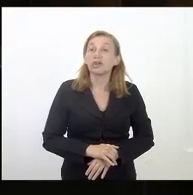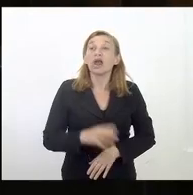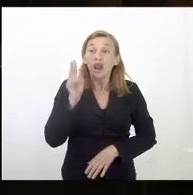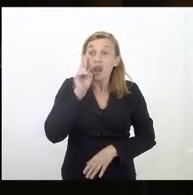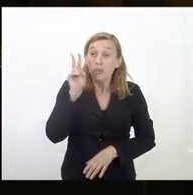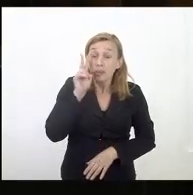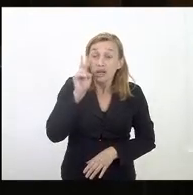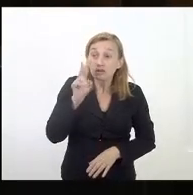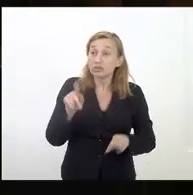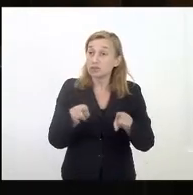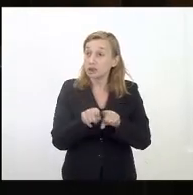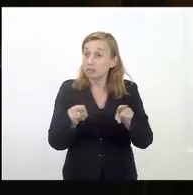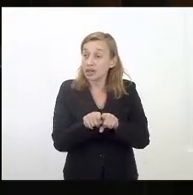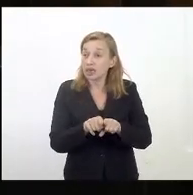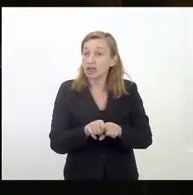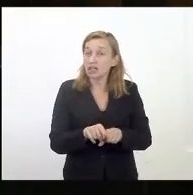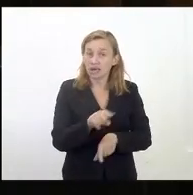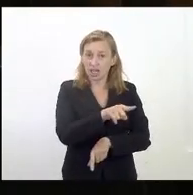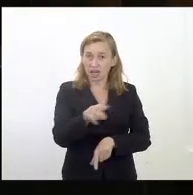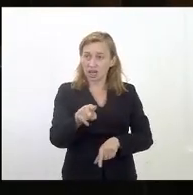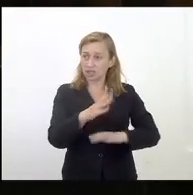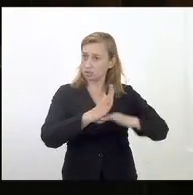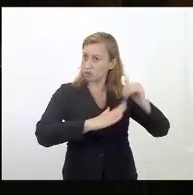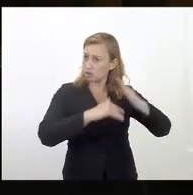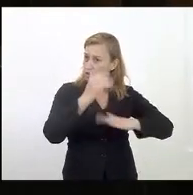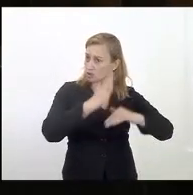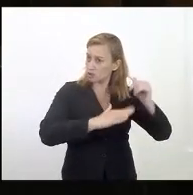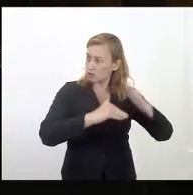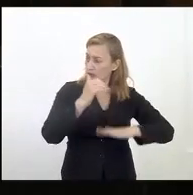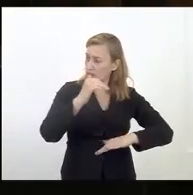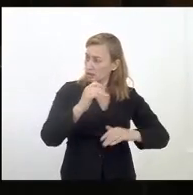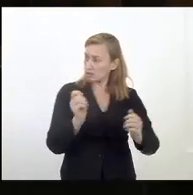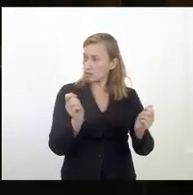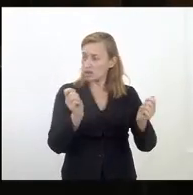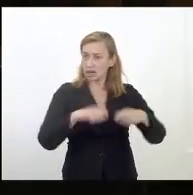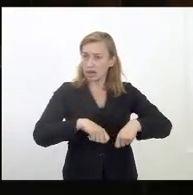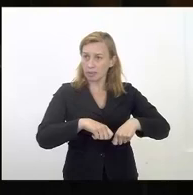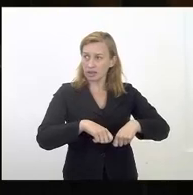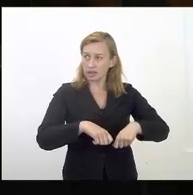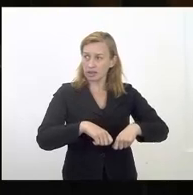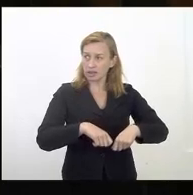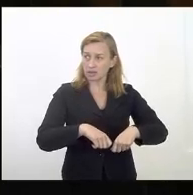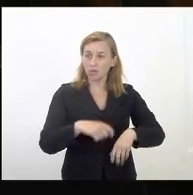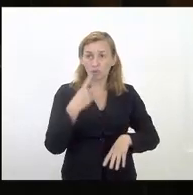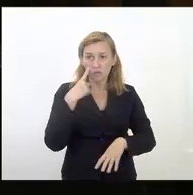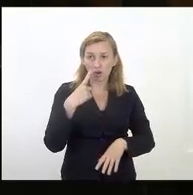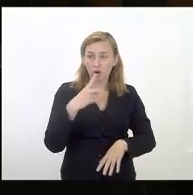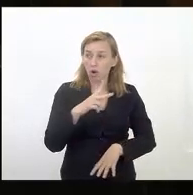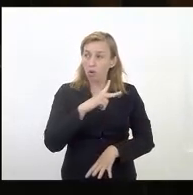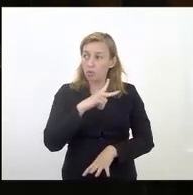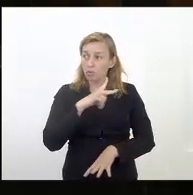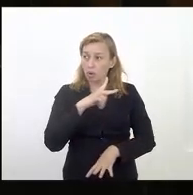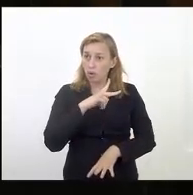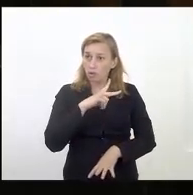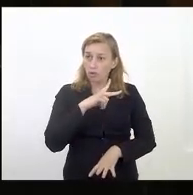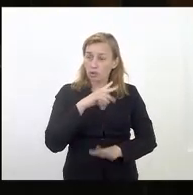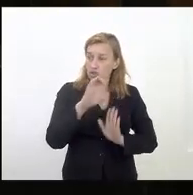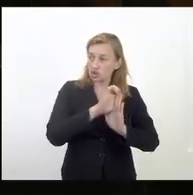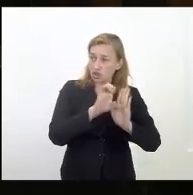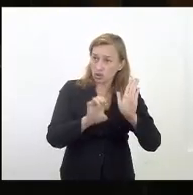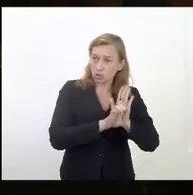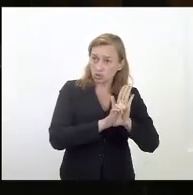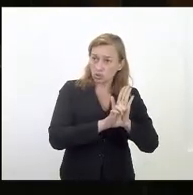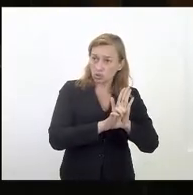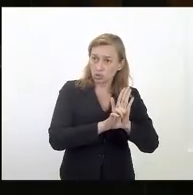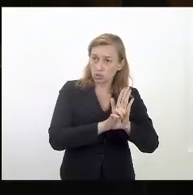lembrando que esse profissional ele passa por uma capacitação como prever o próprio estatuto do